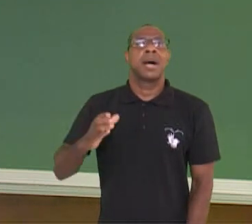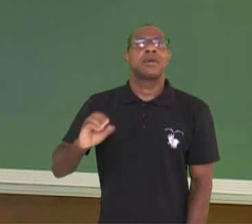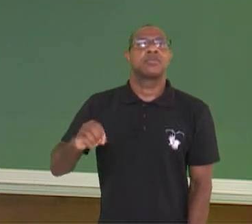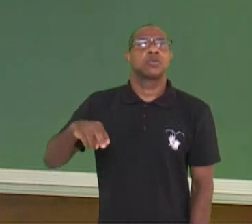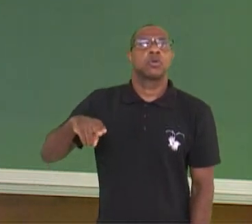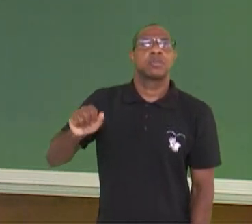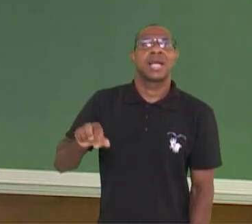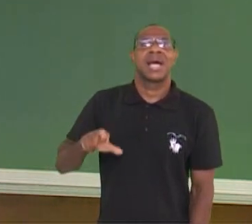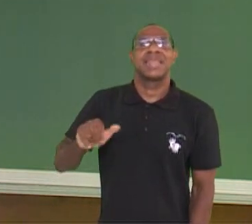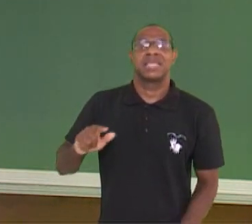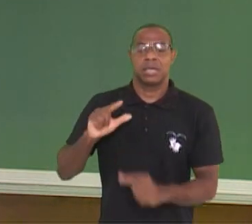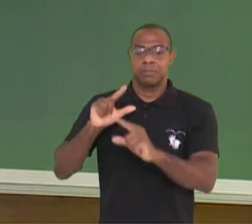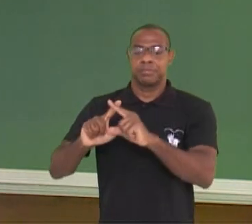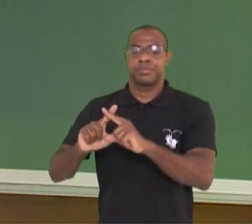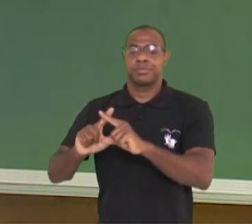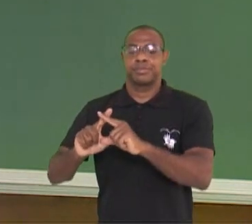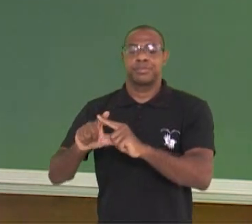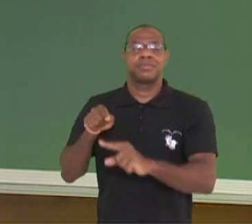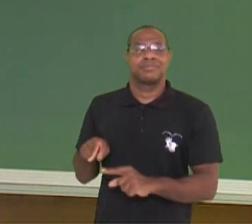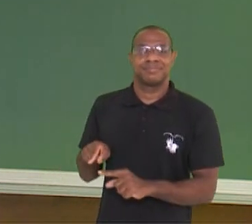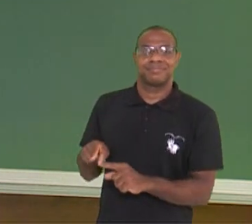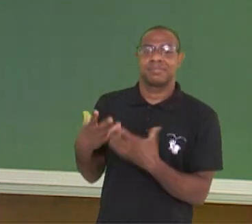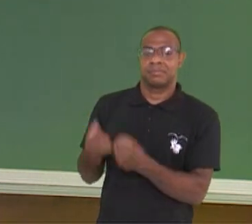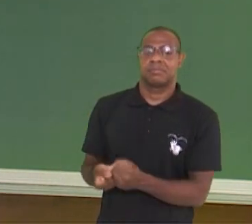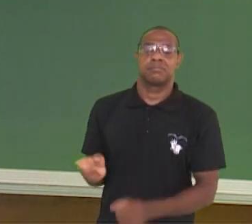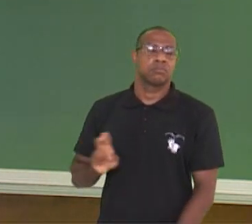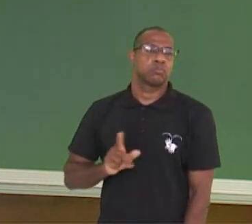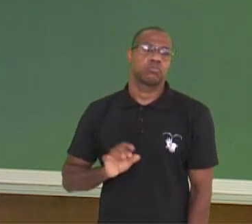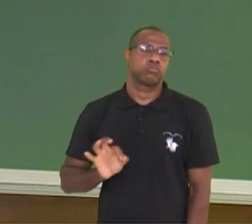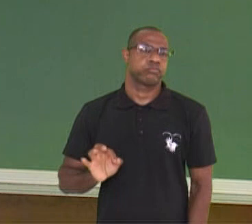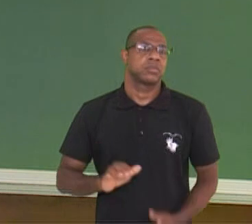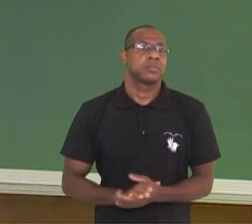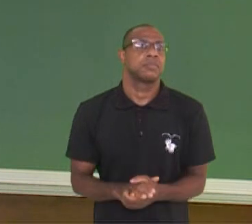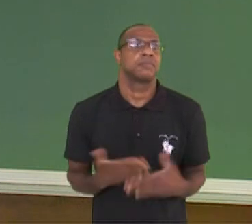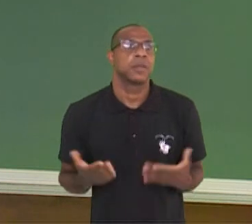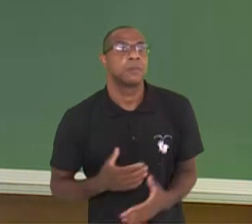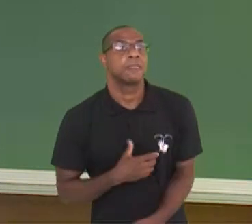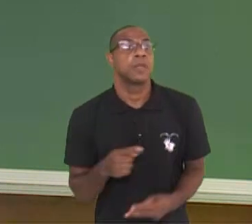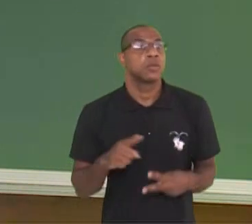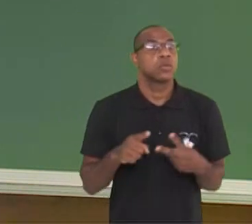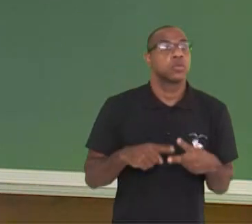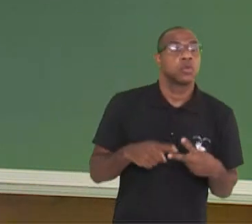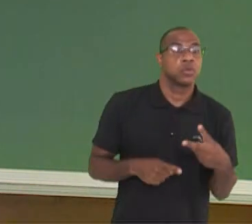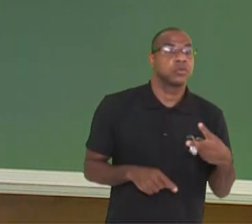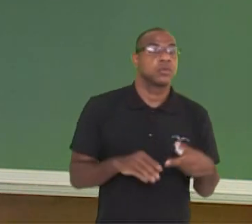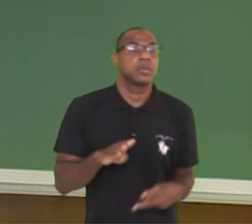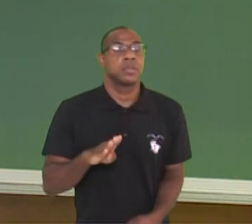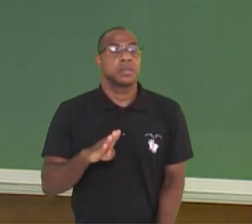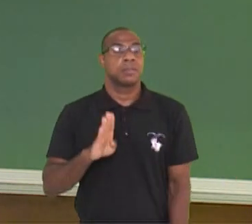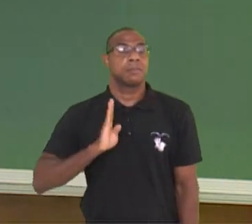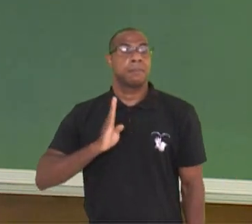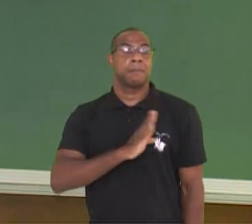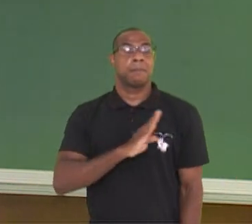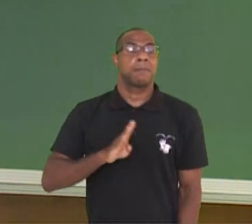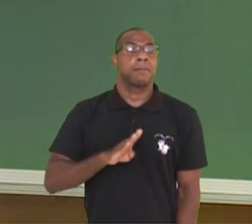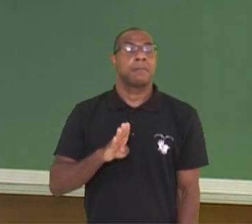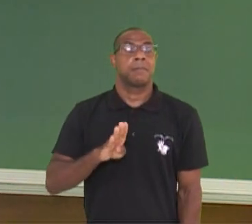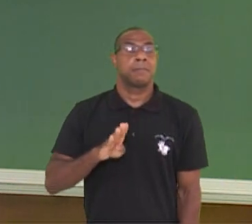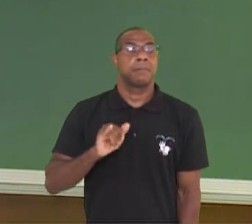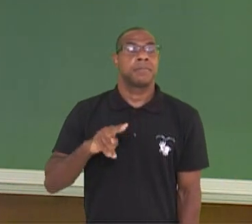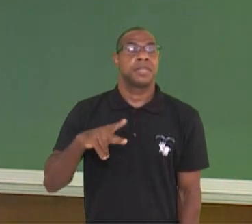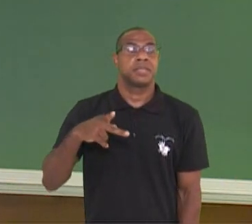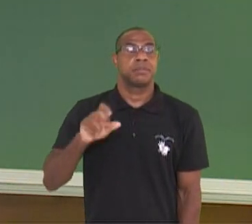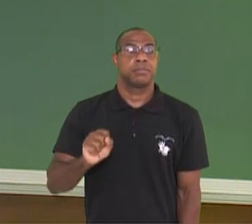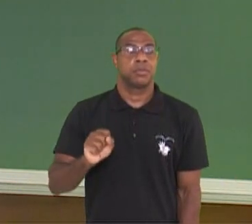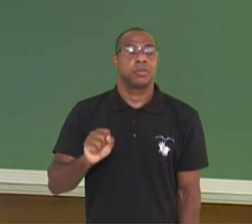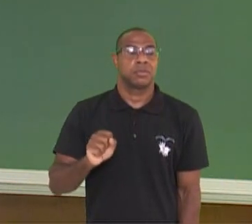Papa. Porém, dois bispos, o bispo de Olinda, Dom Vital de Oliveira, Olinda, em Pernambuco, e o bispo de Belém,